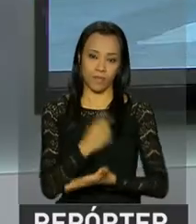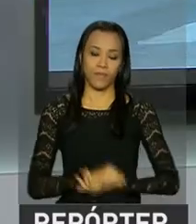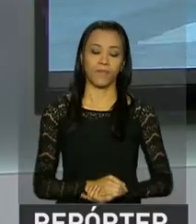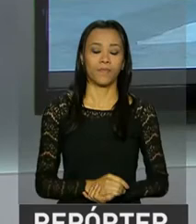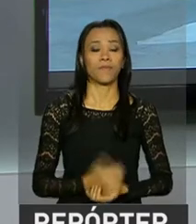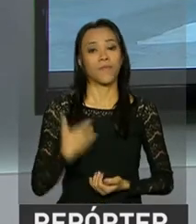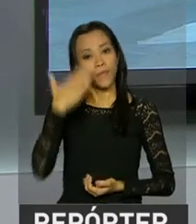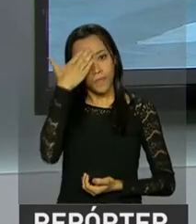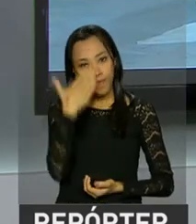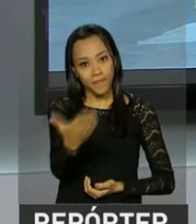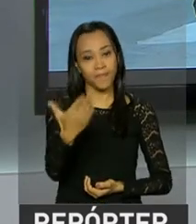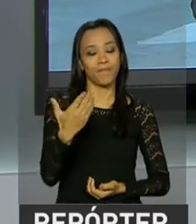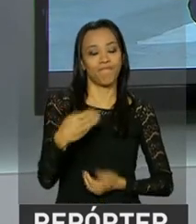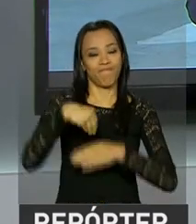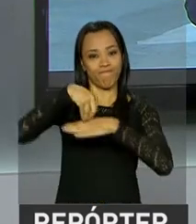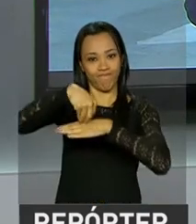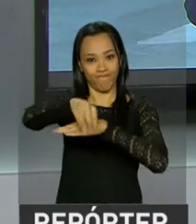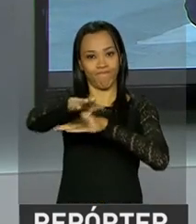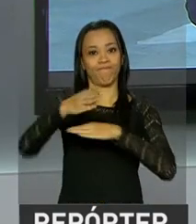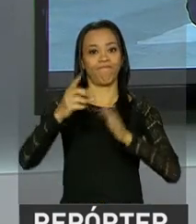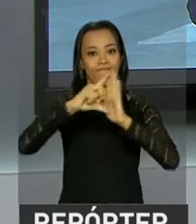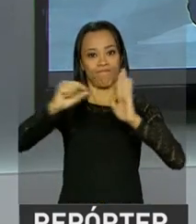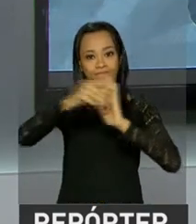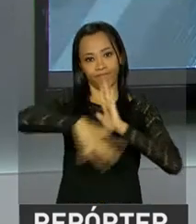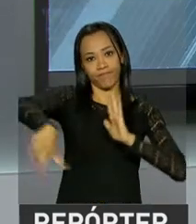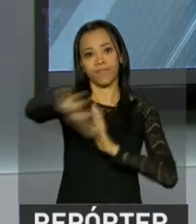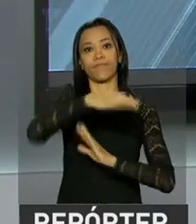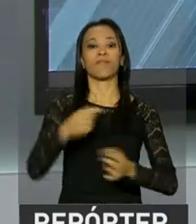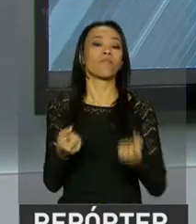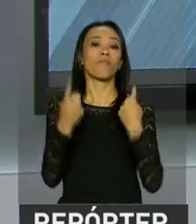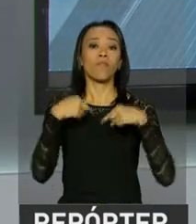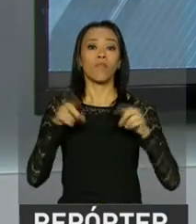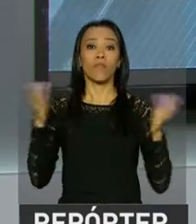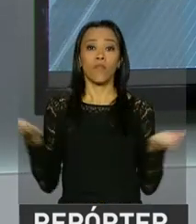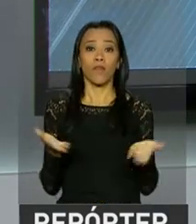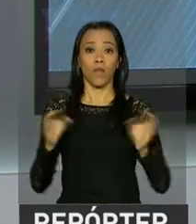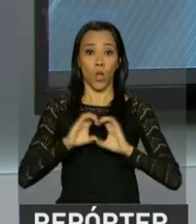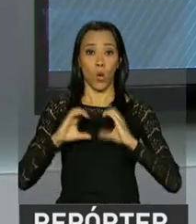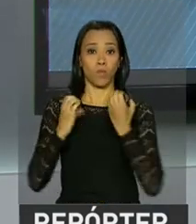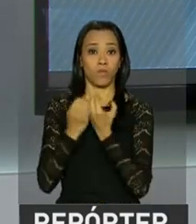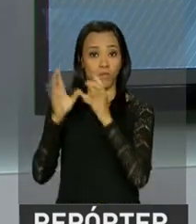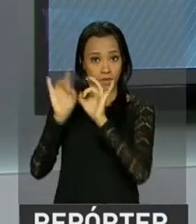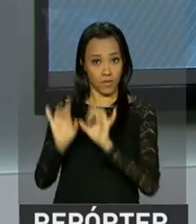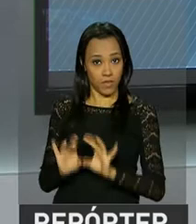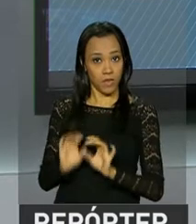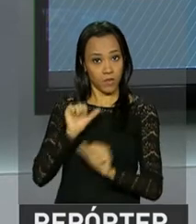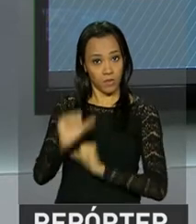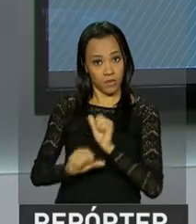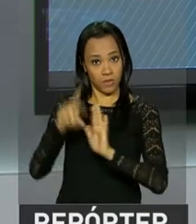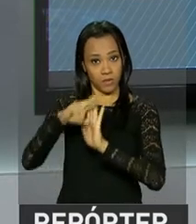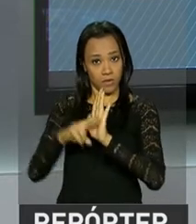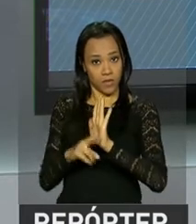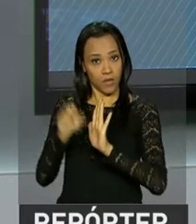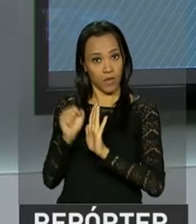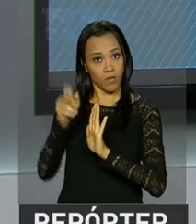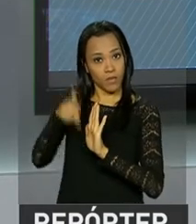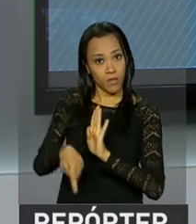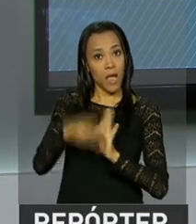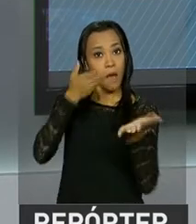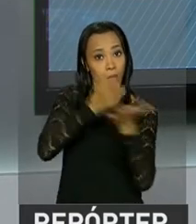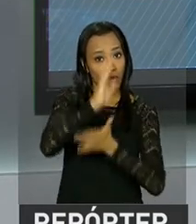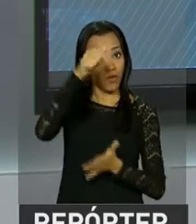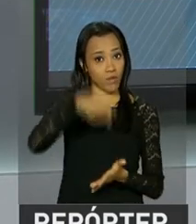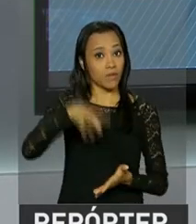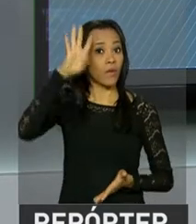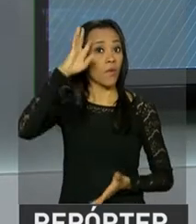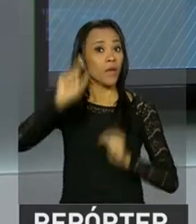queimada obrigado pelas suas informações do palácio planalto e olha a comissão especial da reforma da previdência aprovou nesta quarta feira